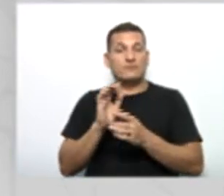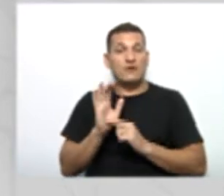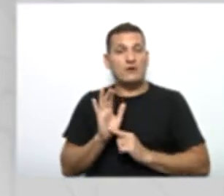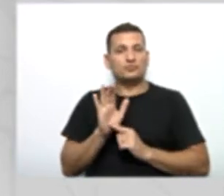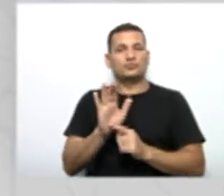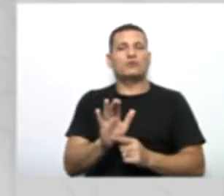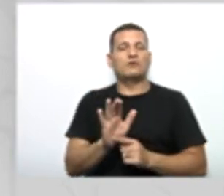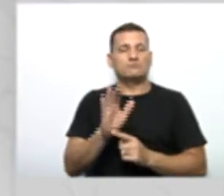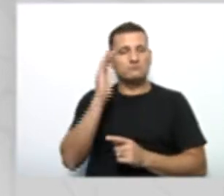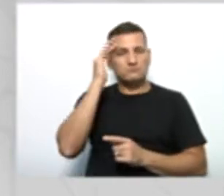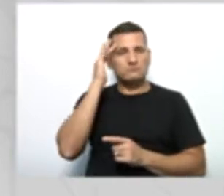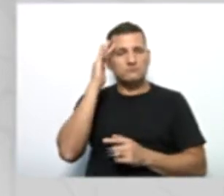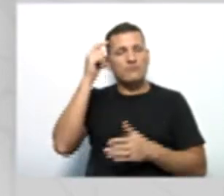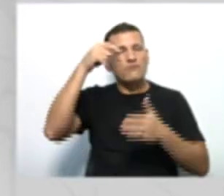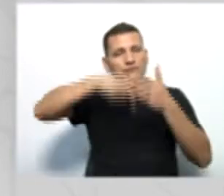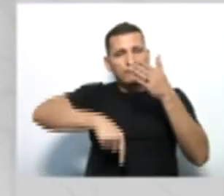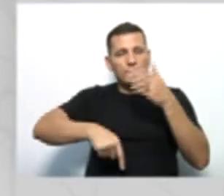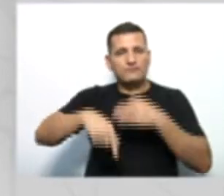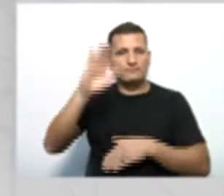compreender mais a fundo.